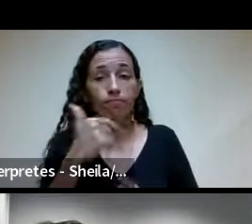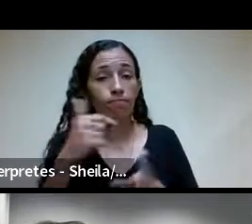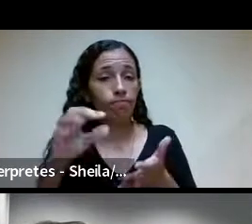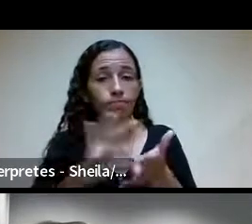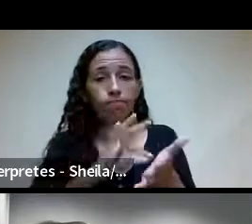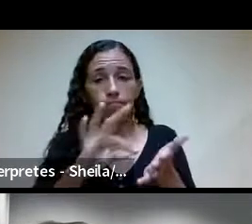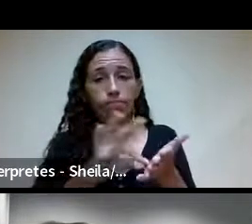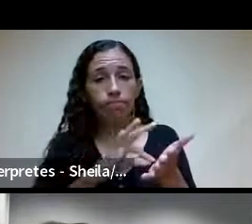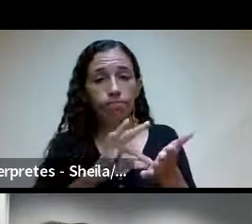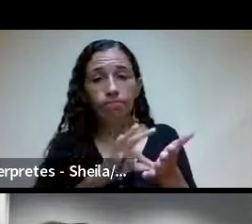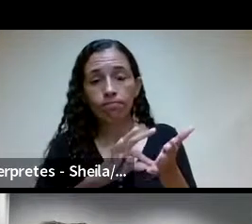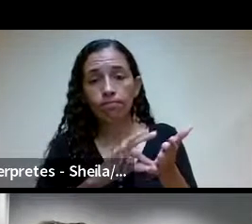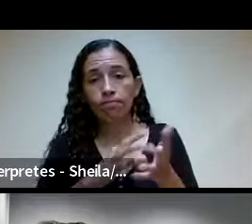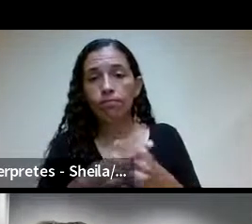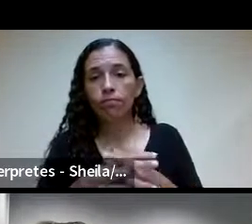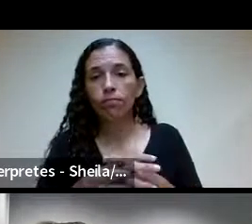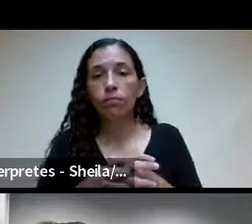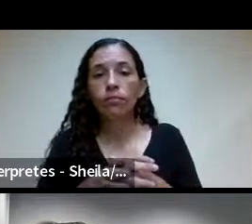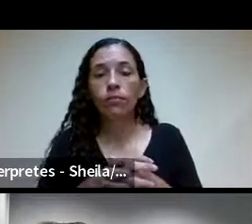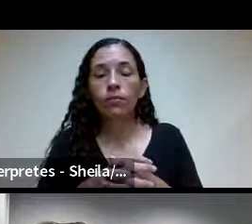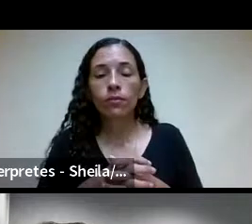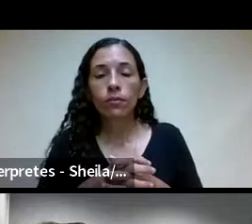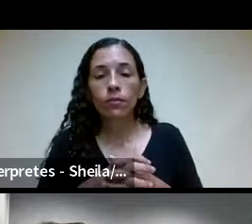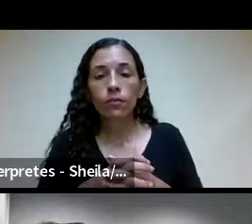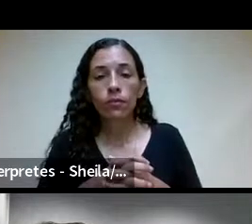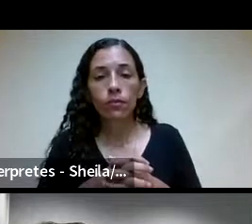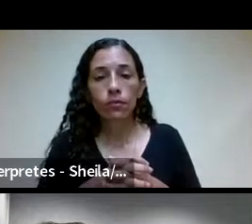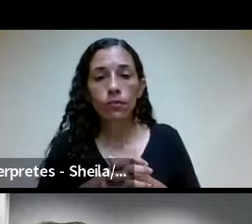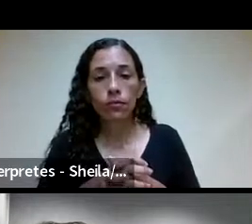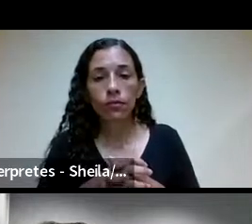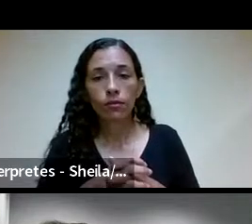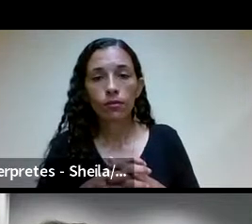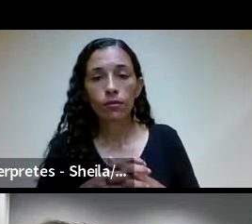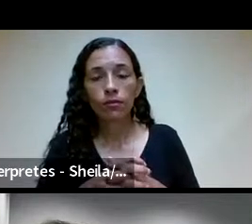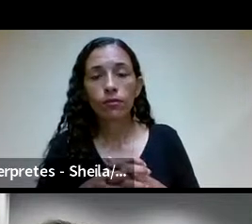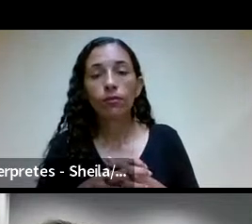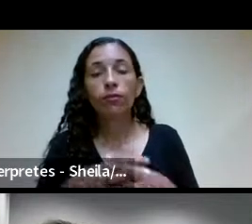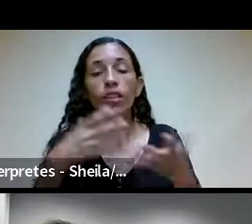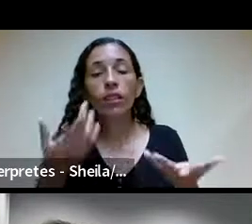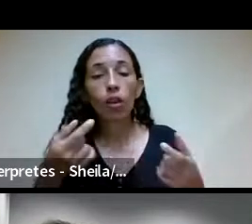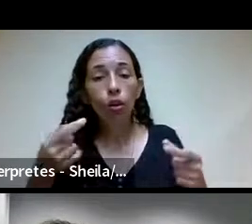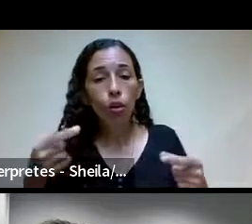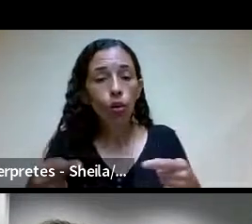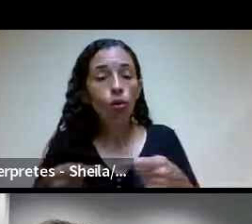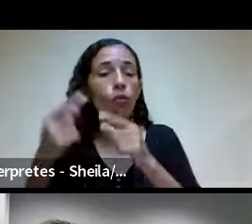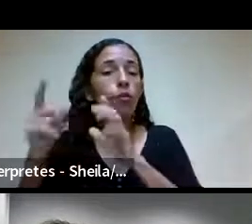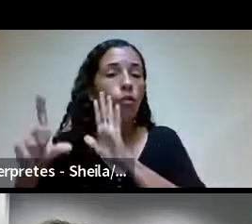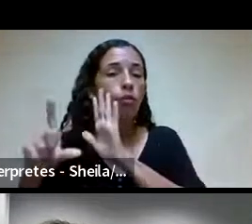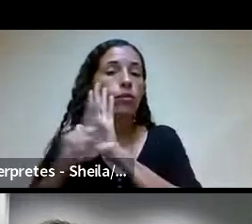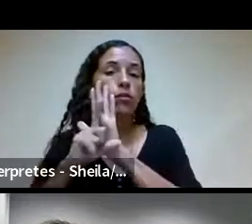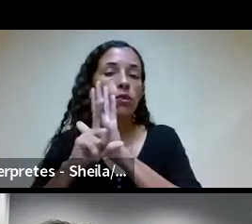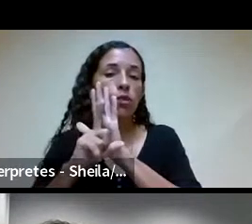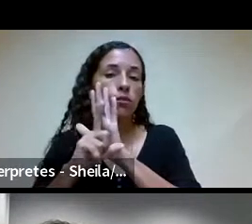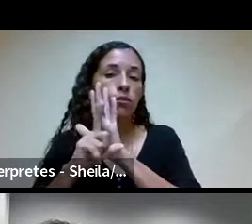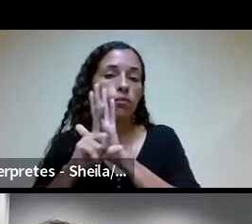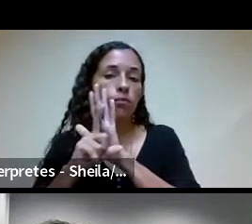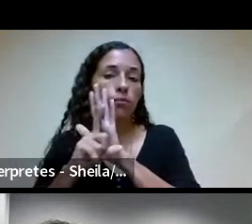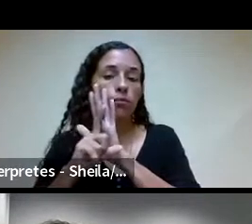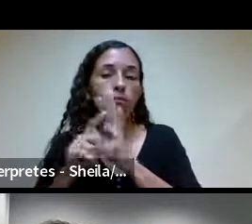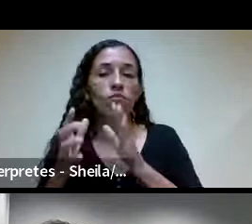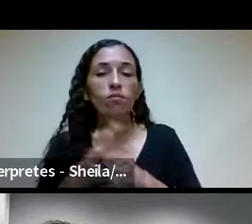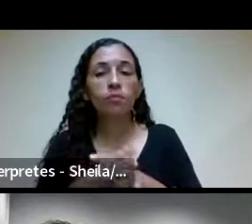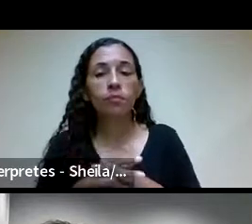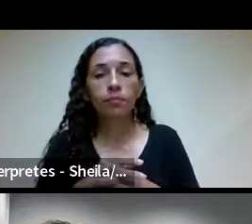intimação por meio de portal disponibilizado, conforme consta na legislação, e não por e-mail, ou